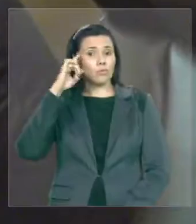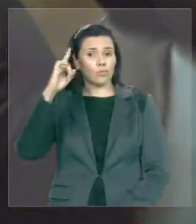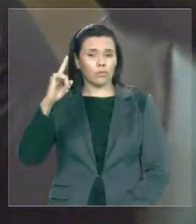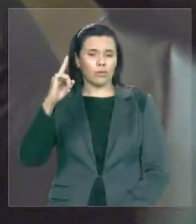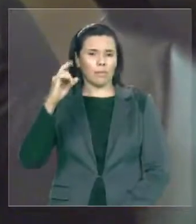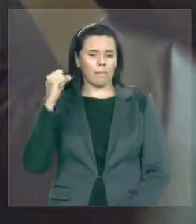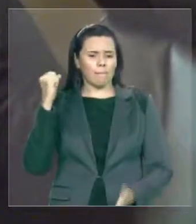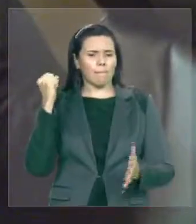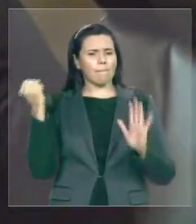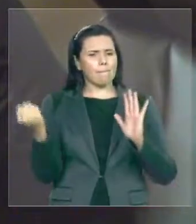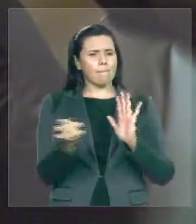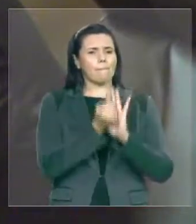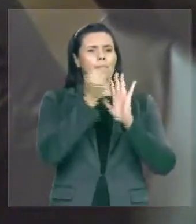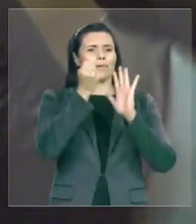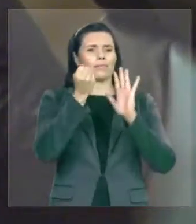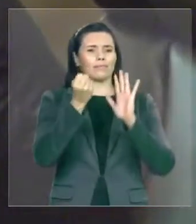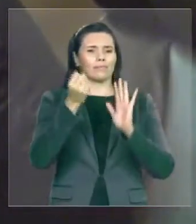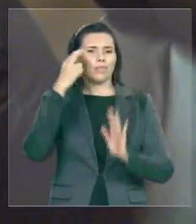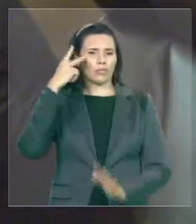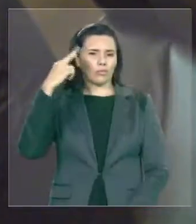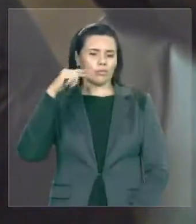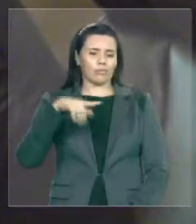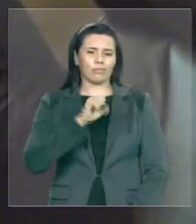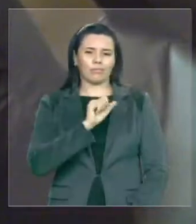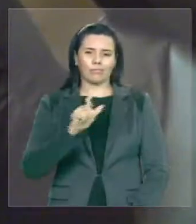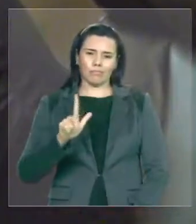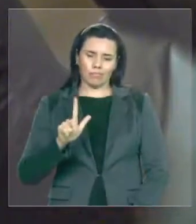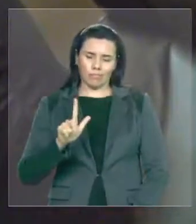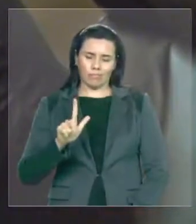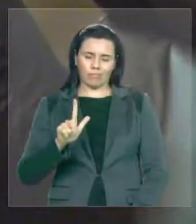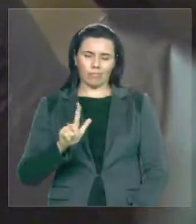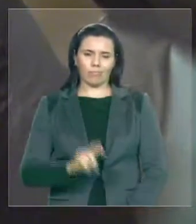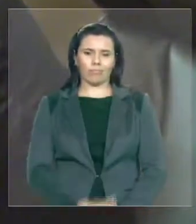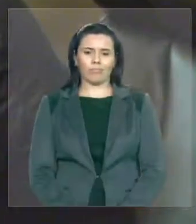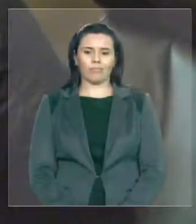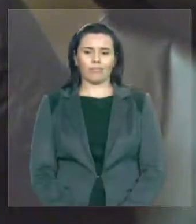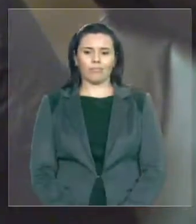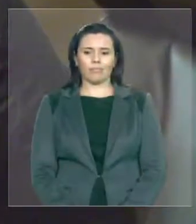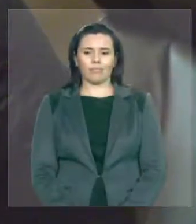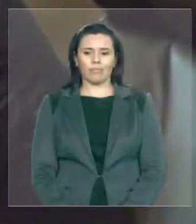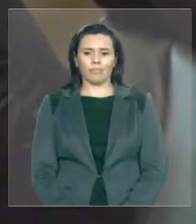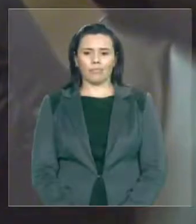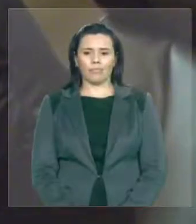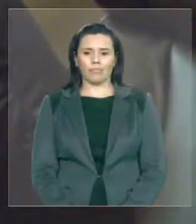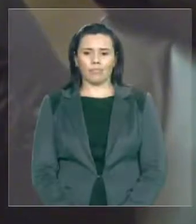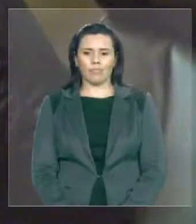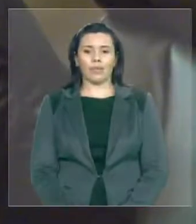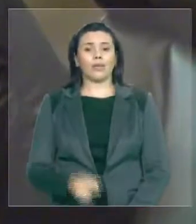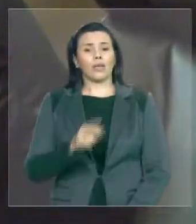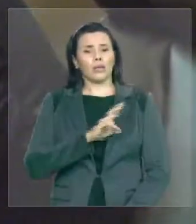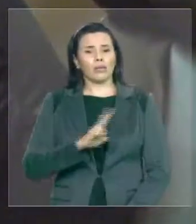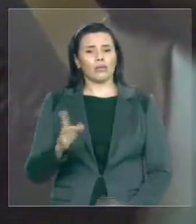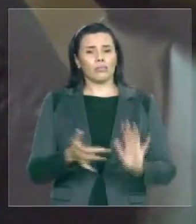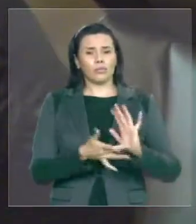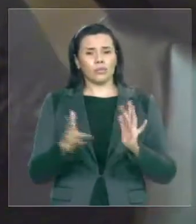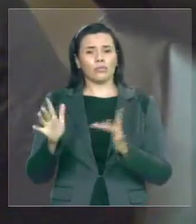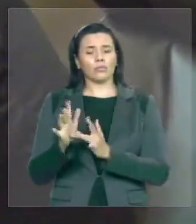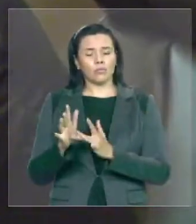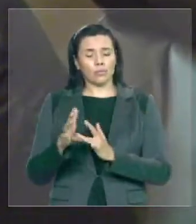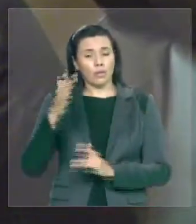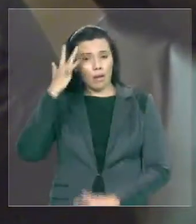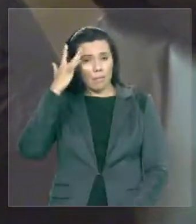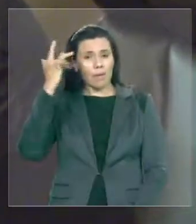história daqui de São Luís, aonde, em nome de Jesus, vai acontecer essa